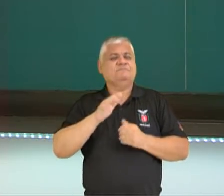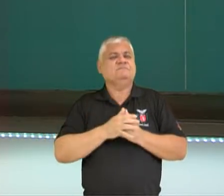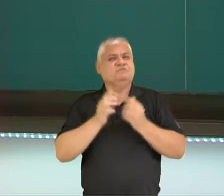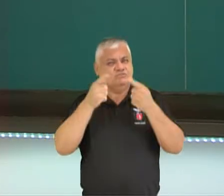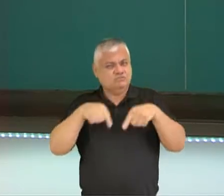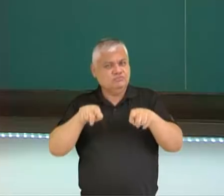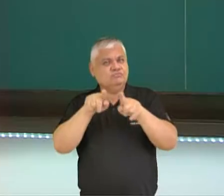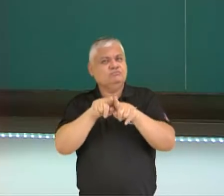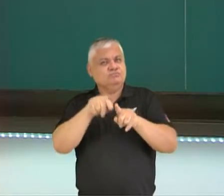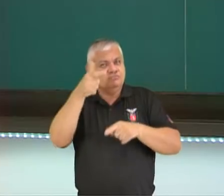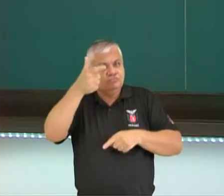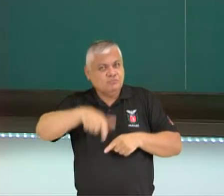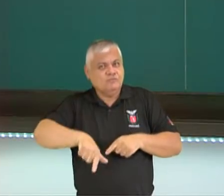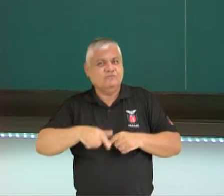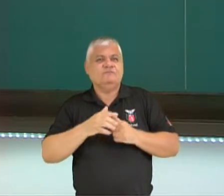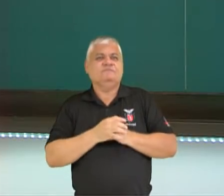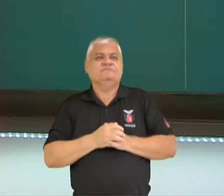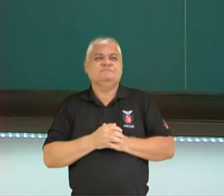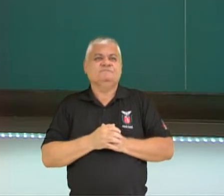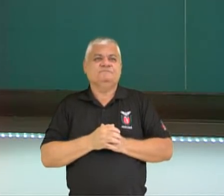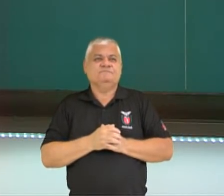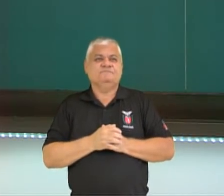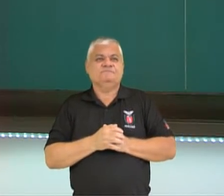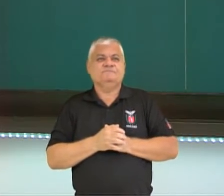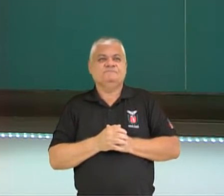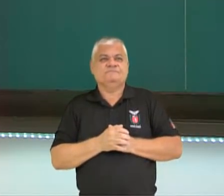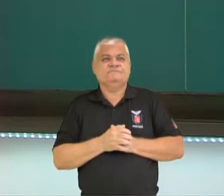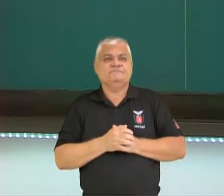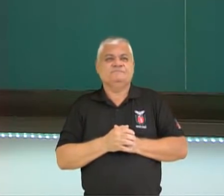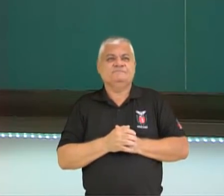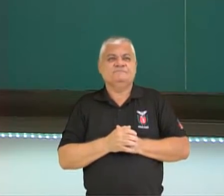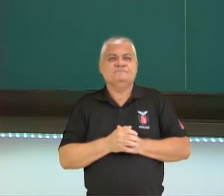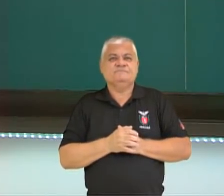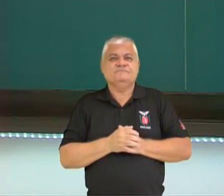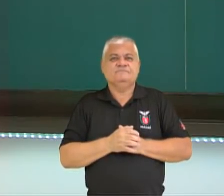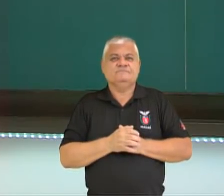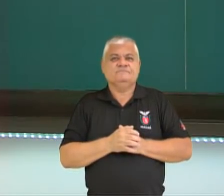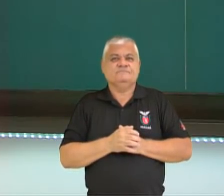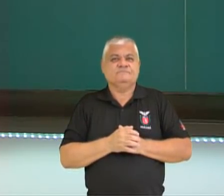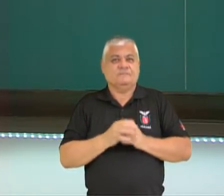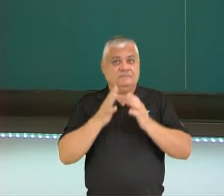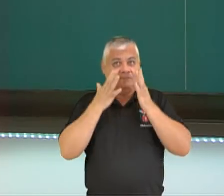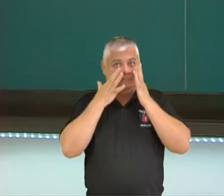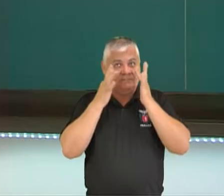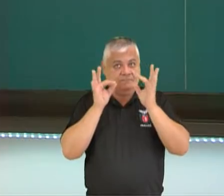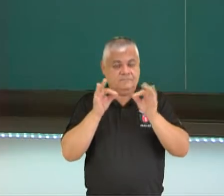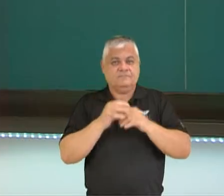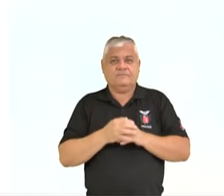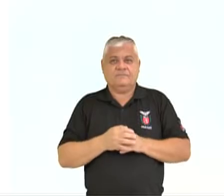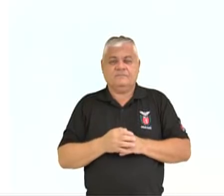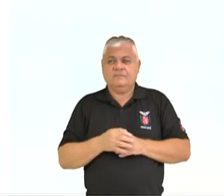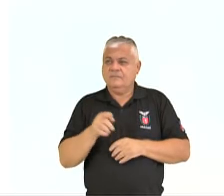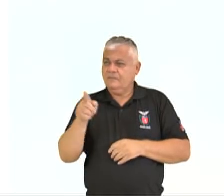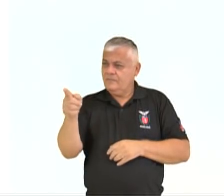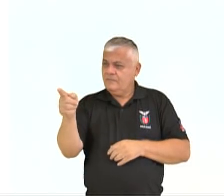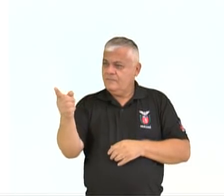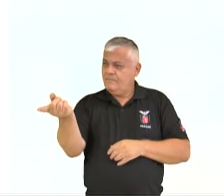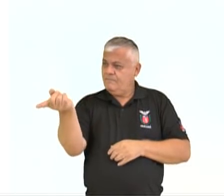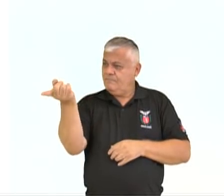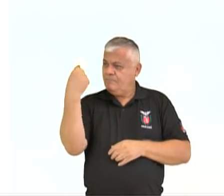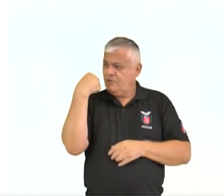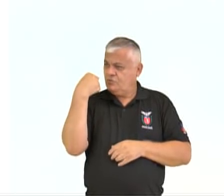voltar aqui e olha presta atenção você